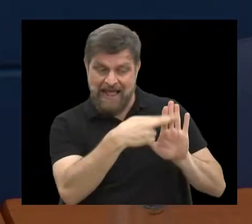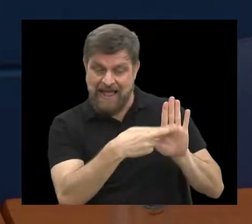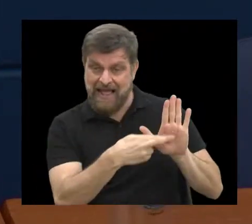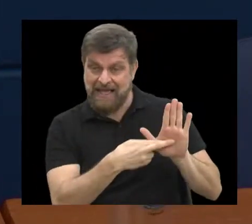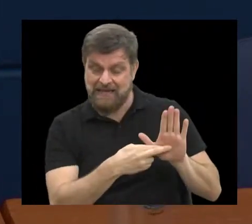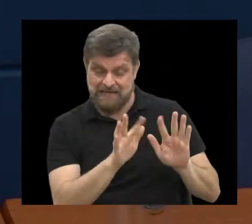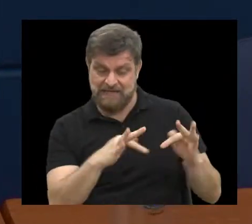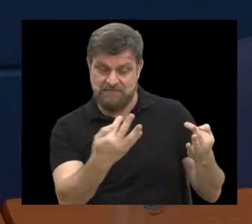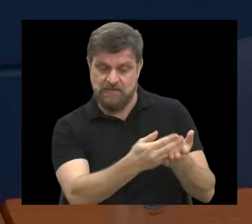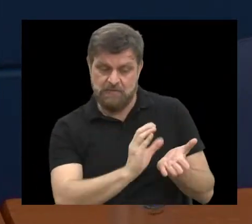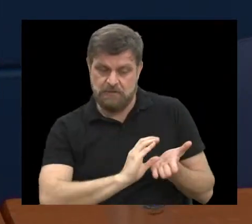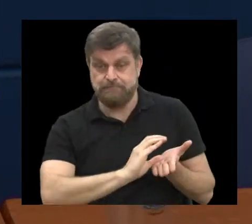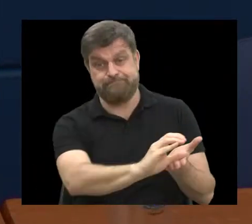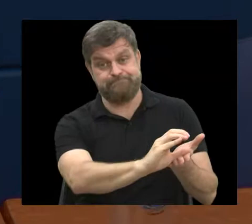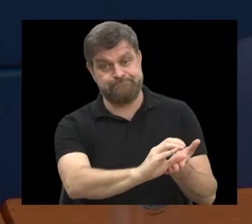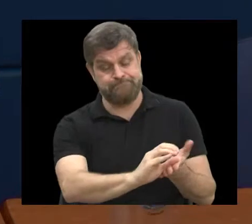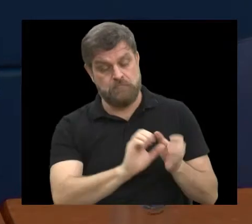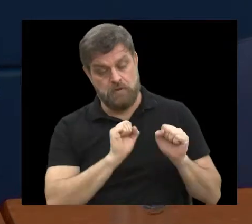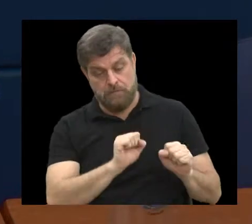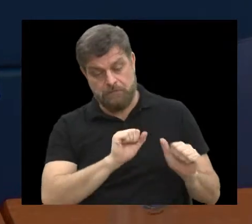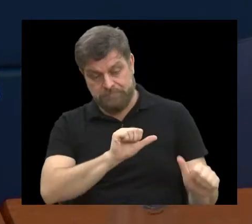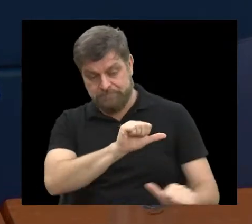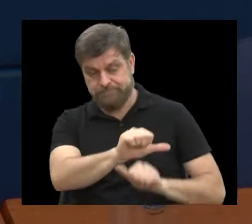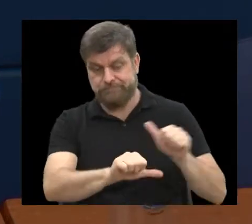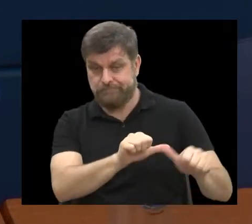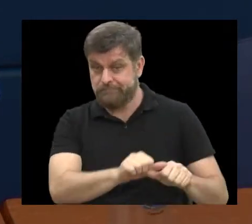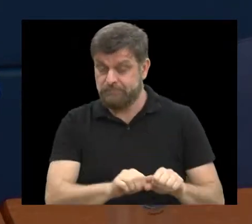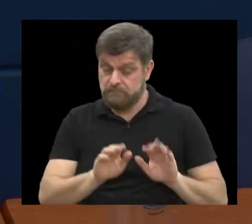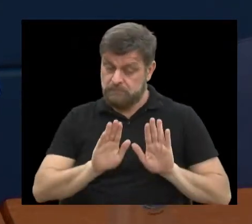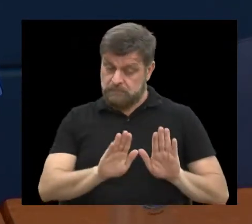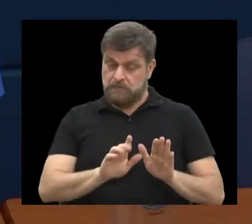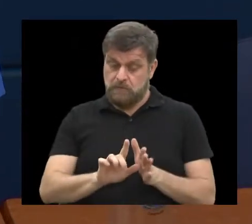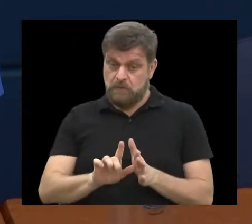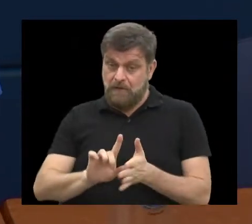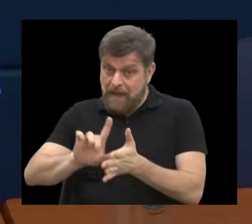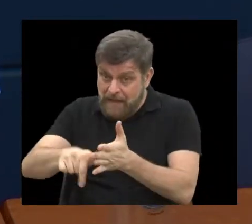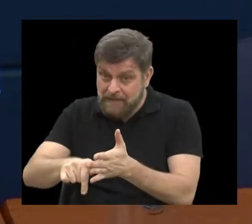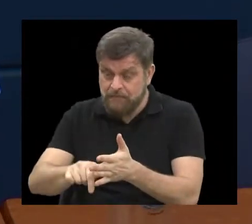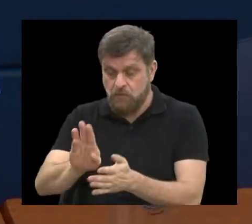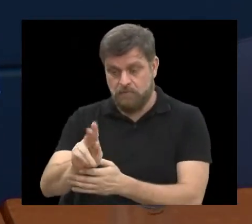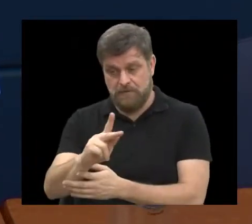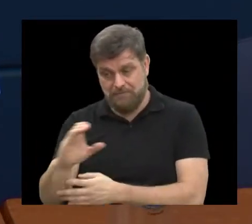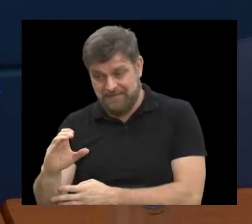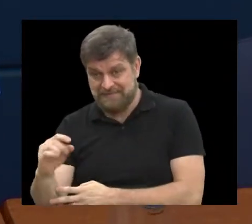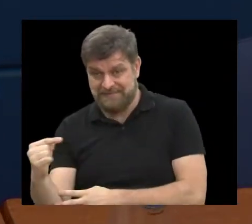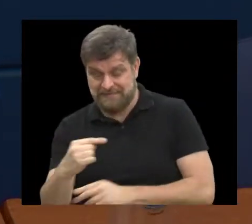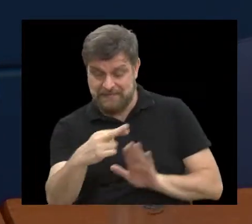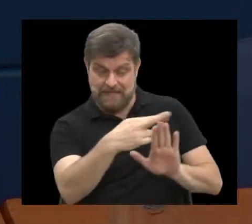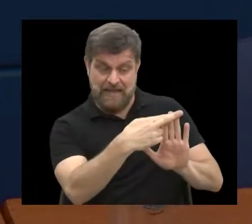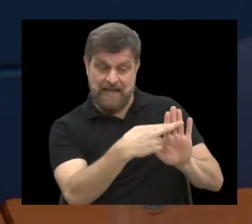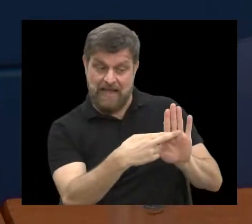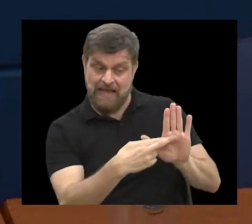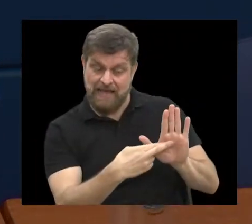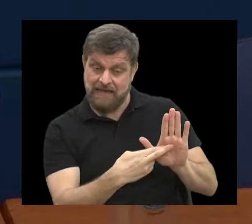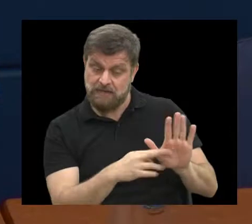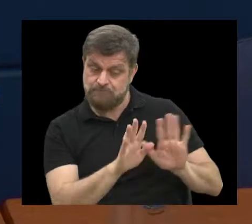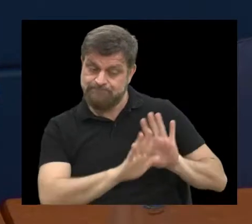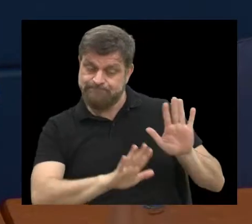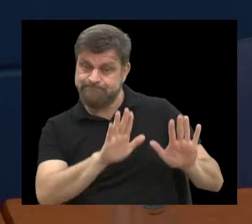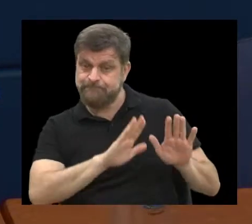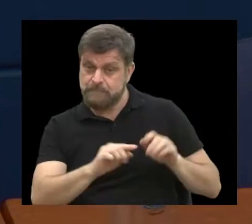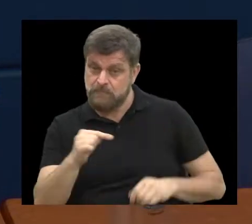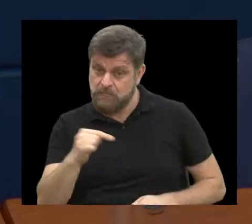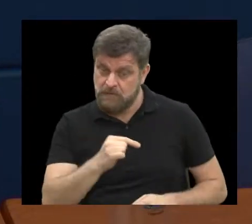Bolsa Família. E aí, então, depois da concessão, se estiver fora do critério para o Bolsa Família, ele pode vir